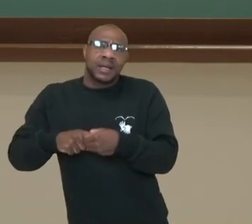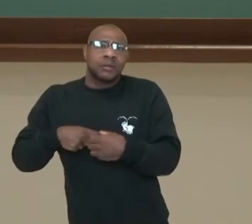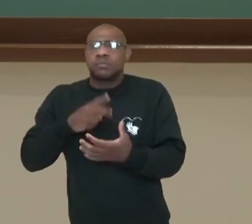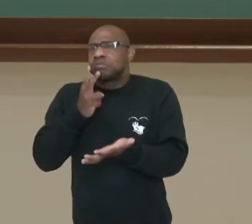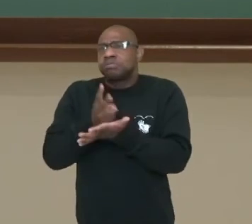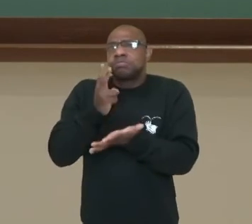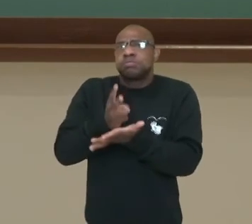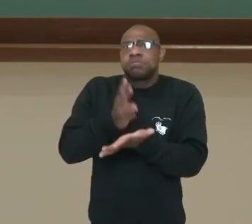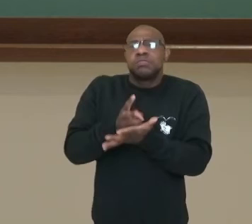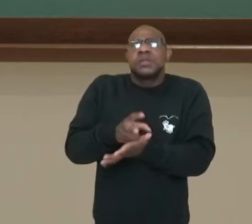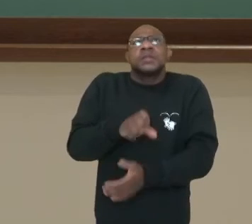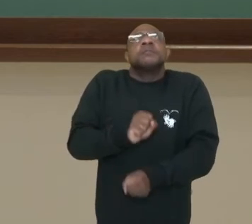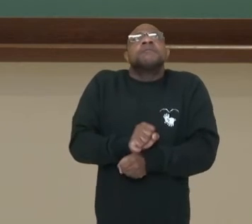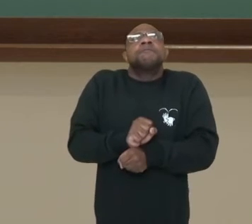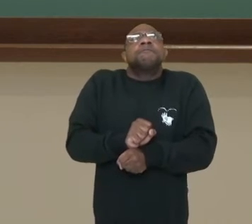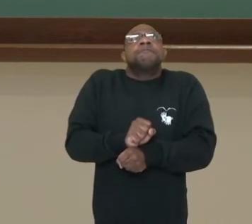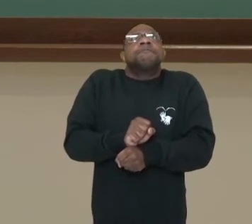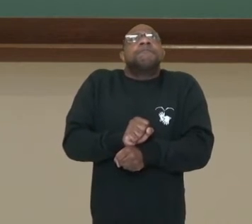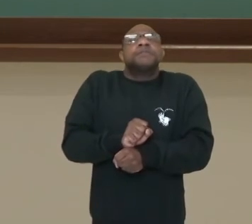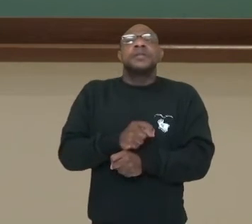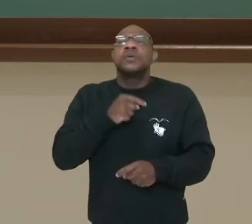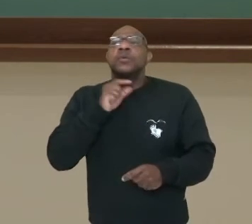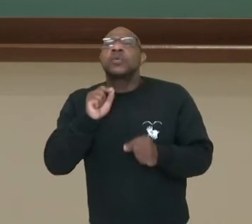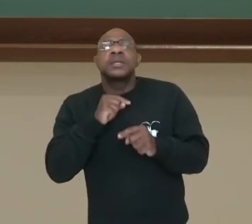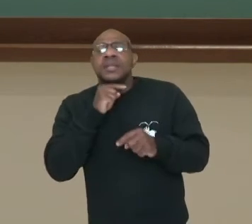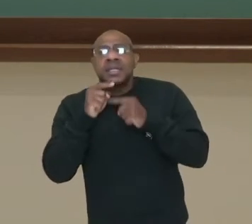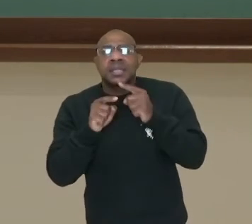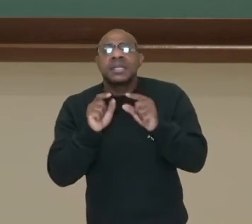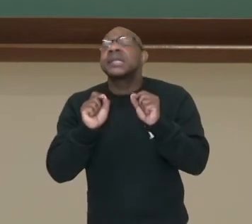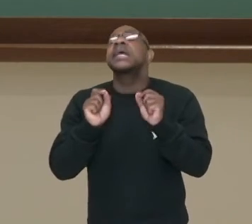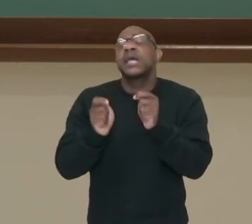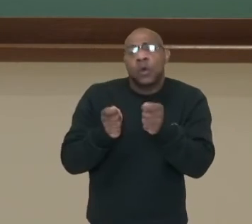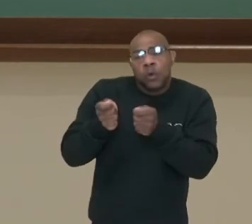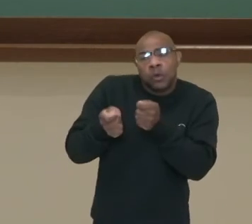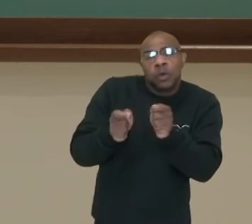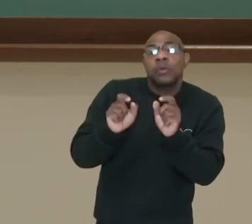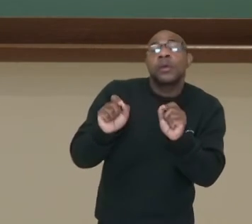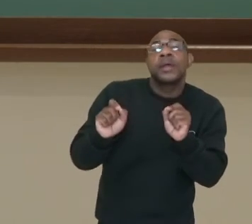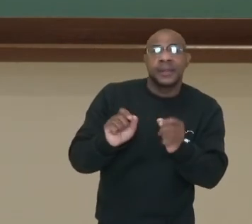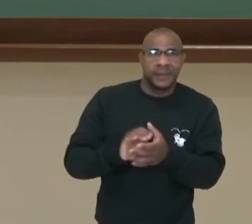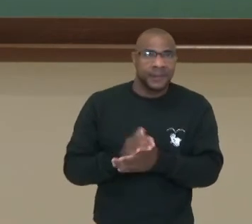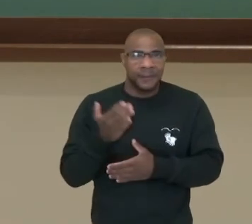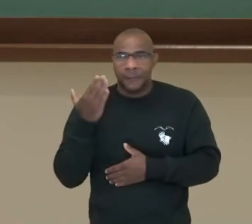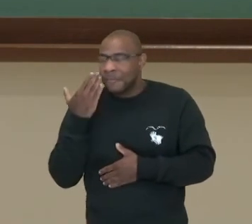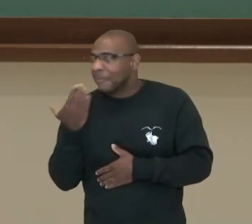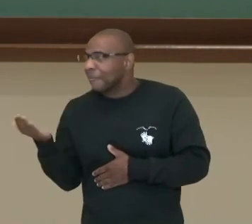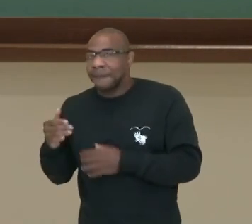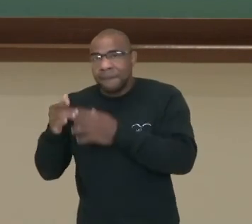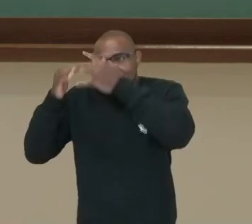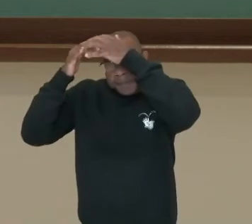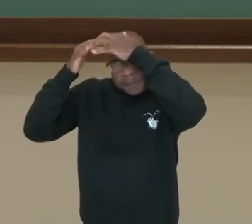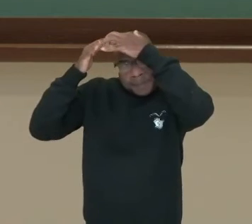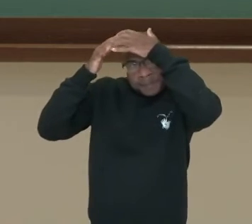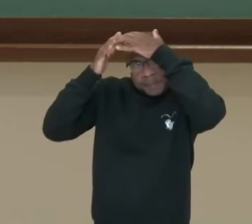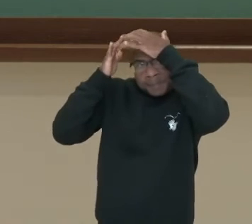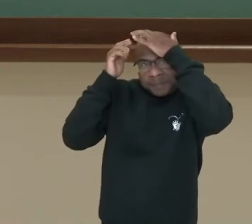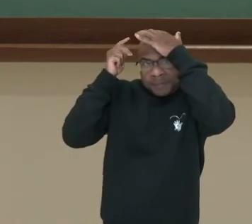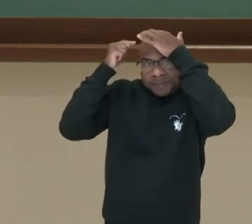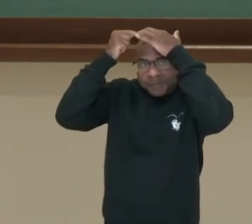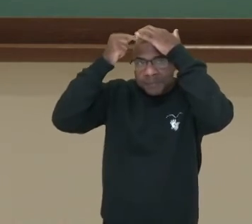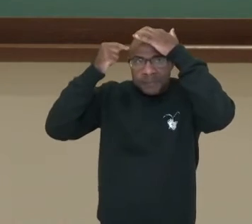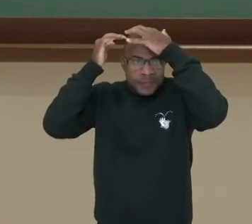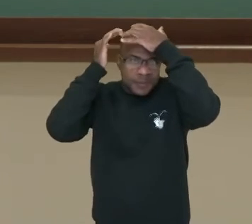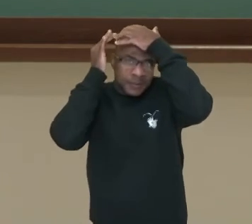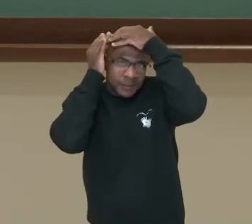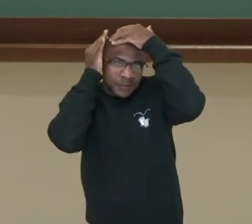manter, segurar essa respiração por muito tempo, né? O que está controlando isso? Na verdade, o tronco encefálico, que é essa região aqui, né, do